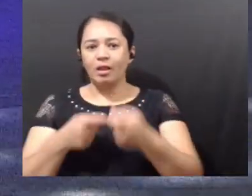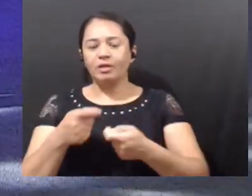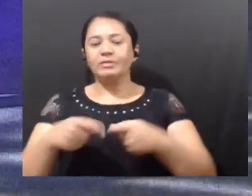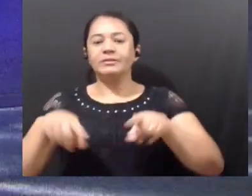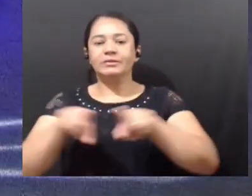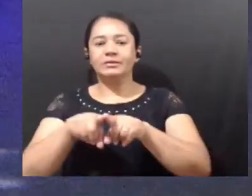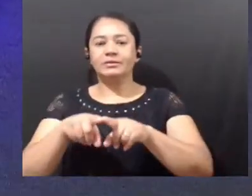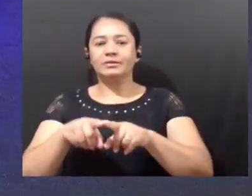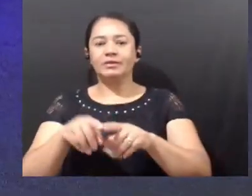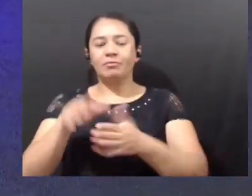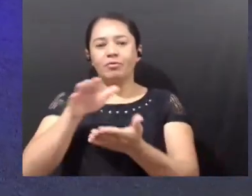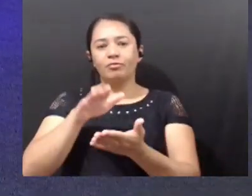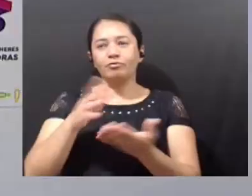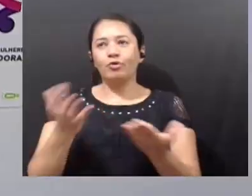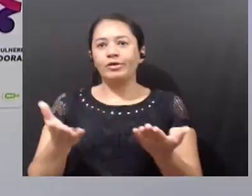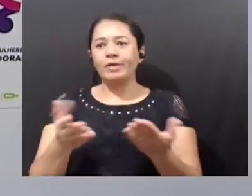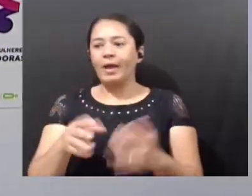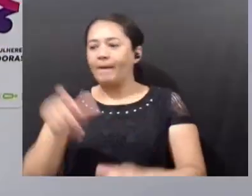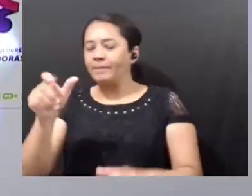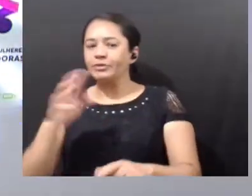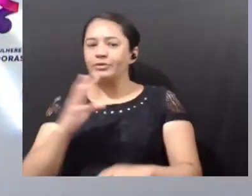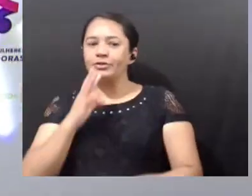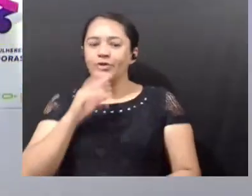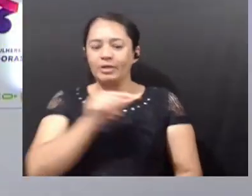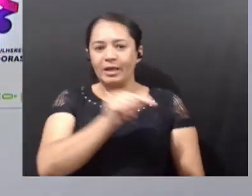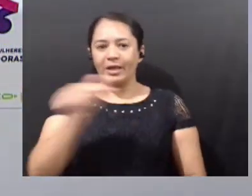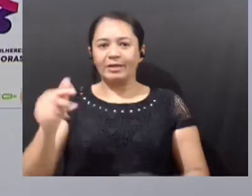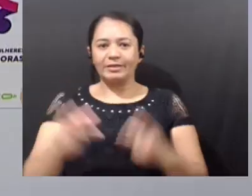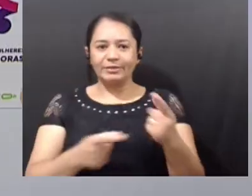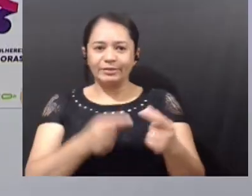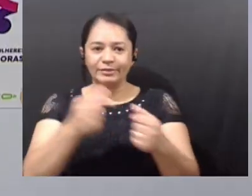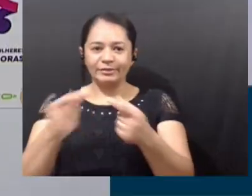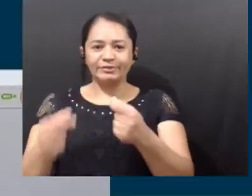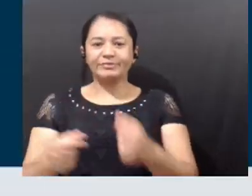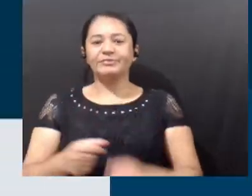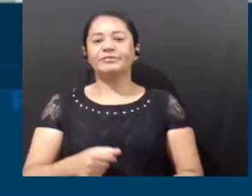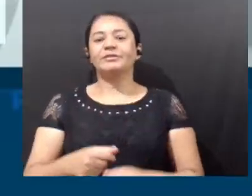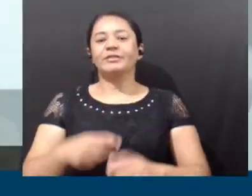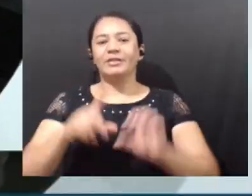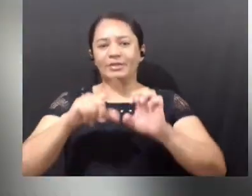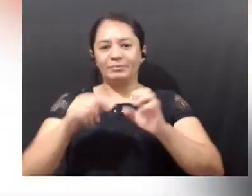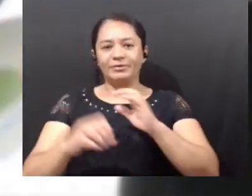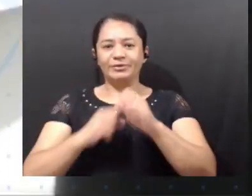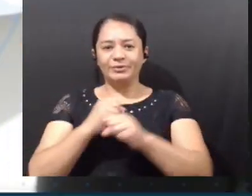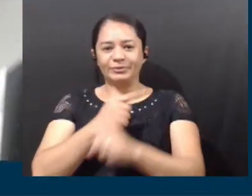quem conhece a Semana de Negócios e Empreendedorismo de 2025.